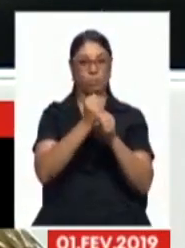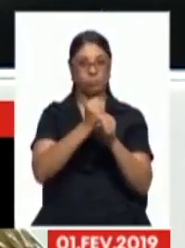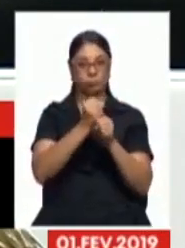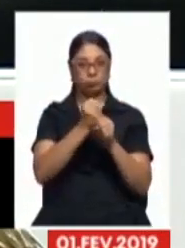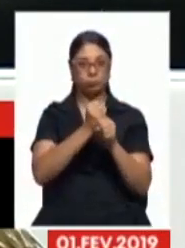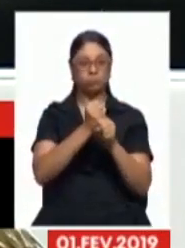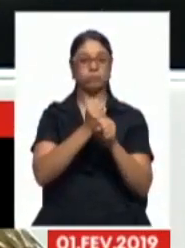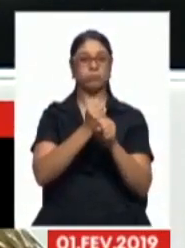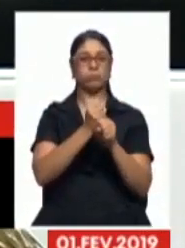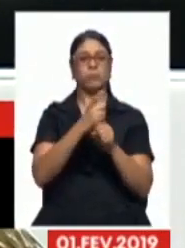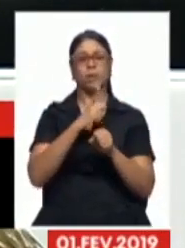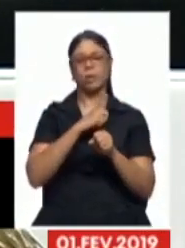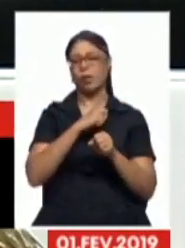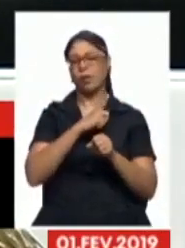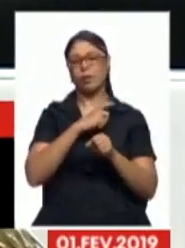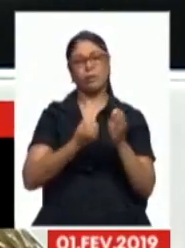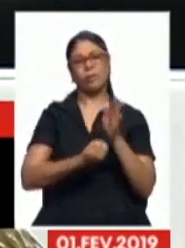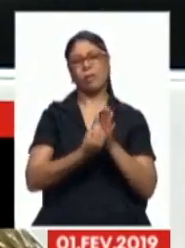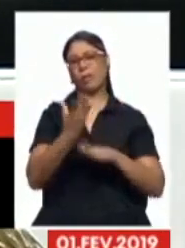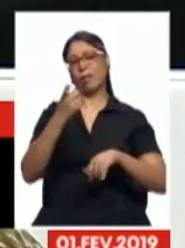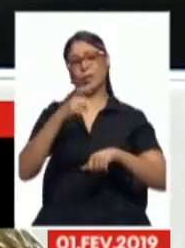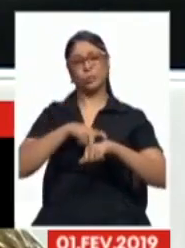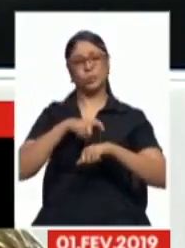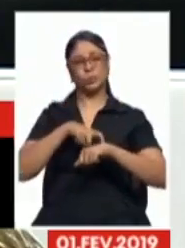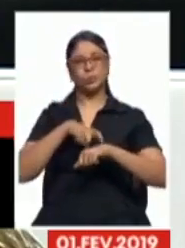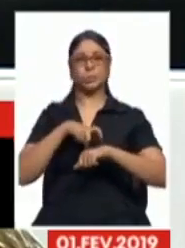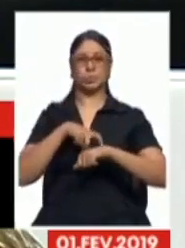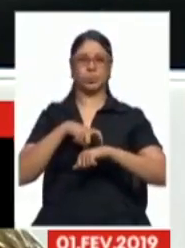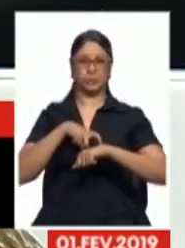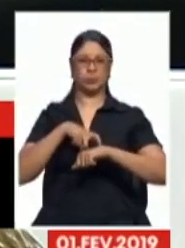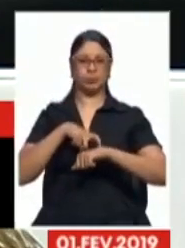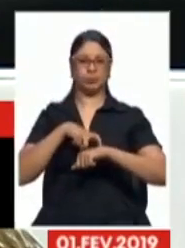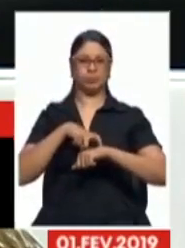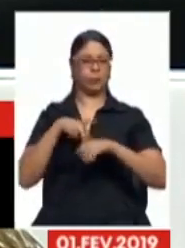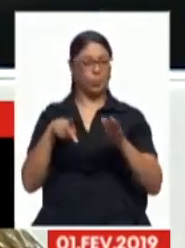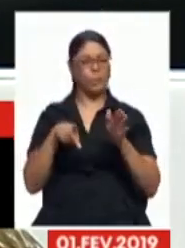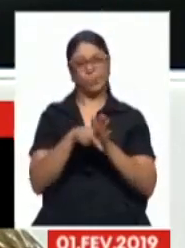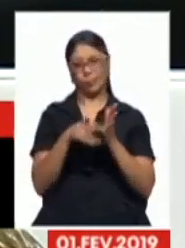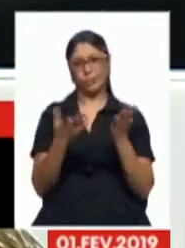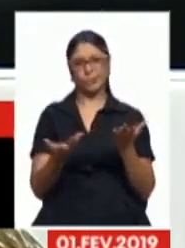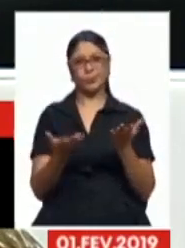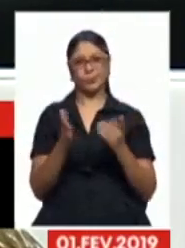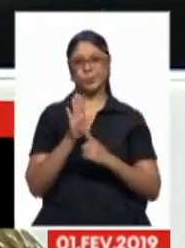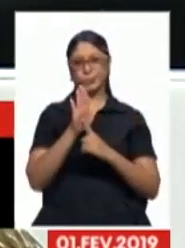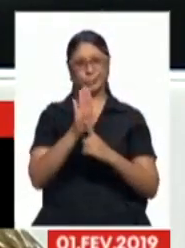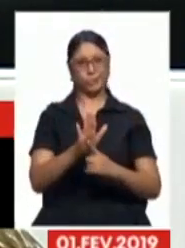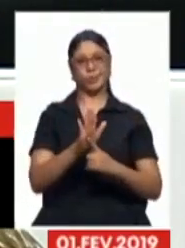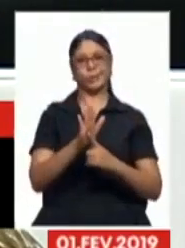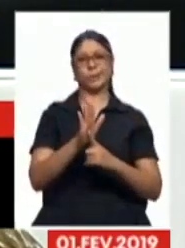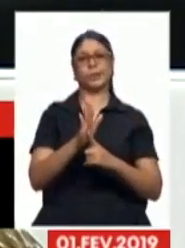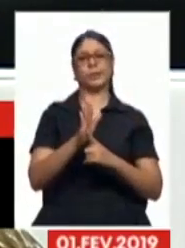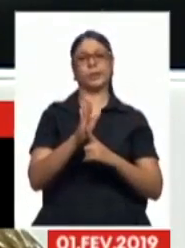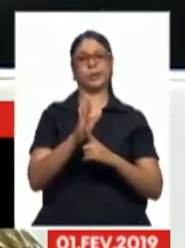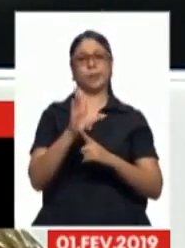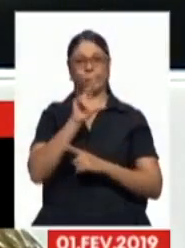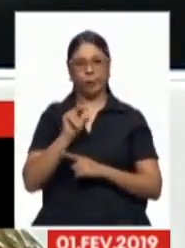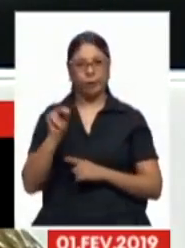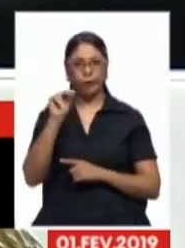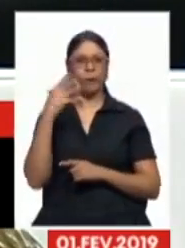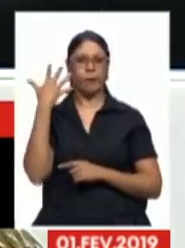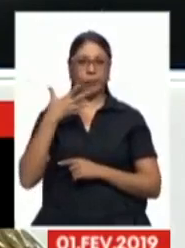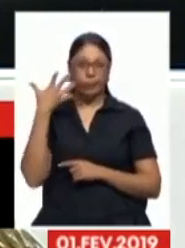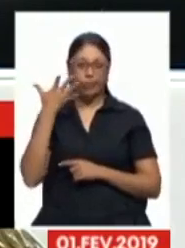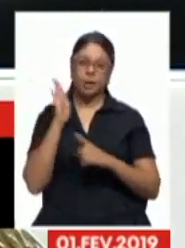de inúmeros momentos regimentais próprios para fazer seus pronunciamentos, expor